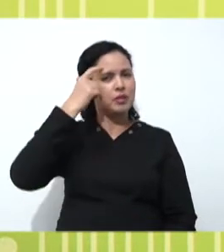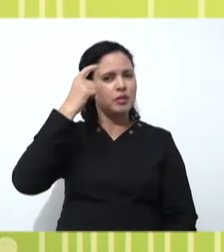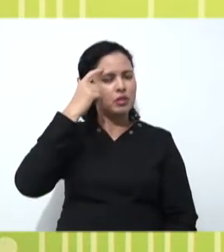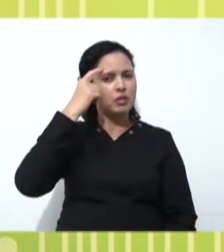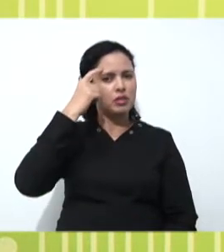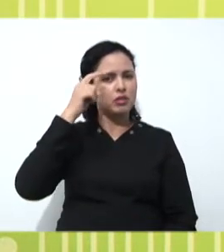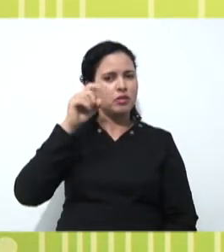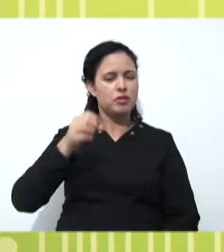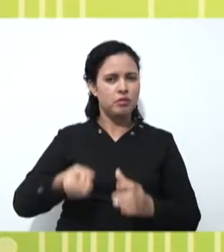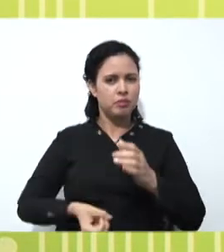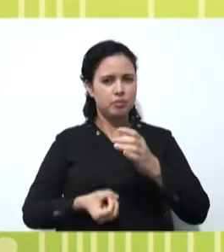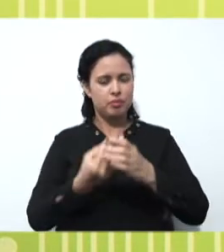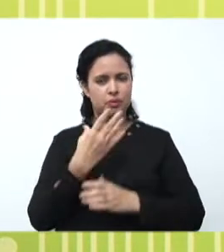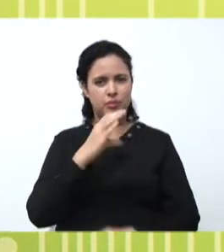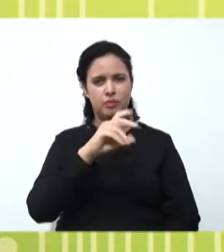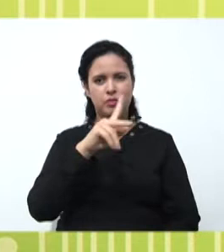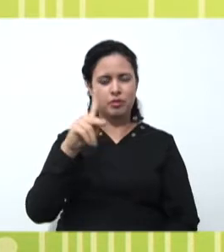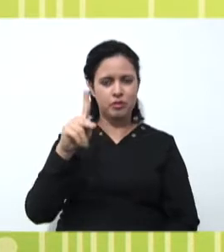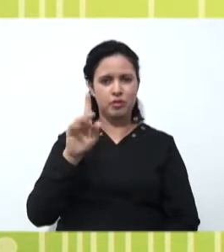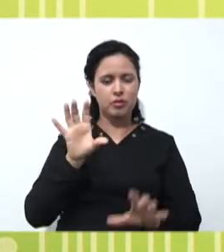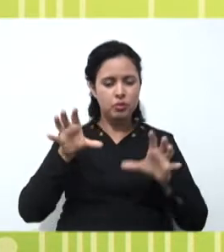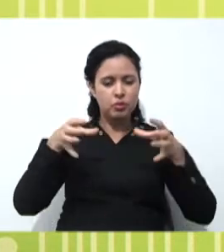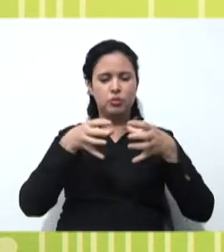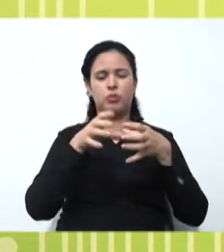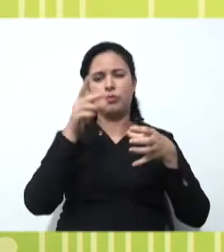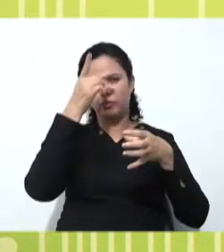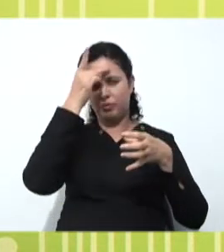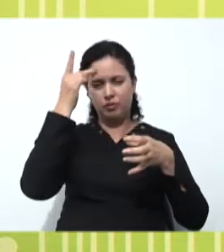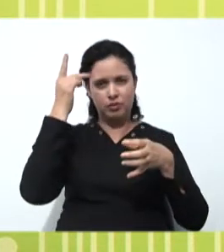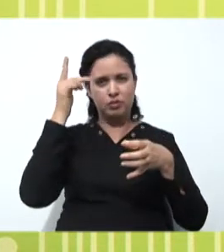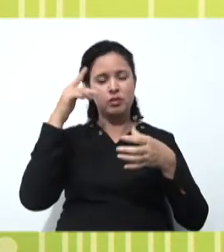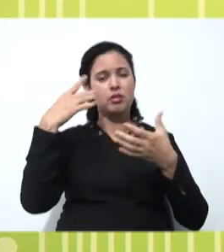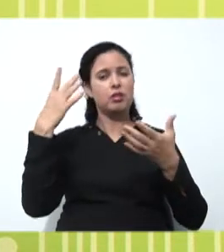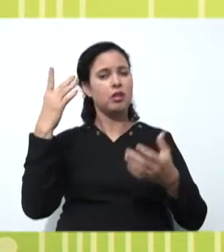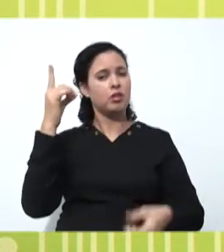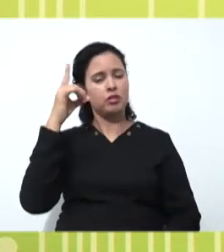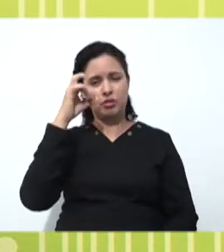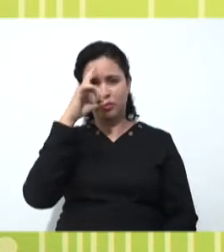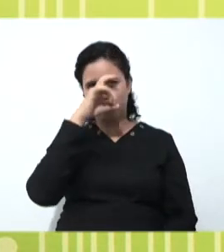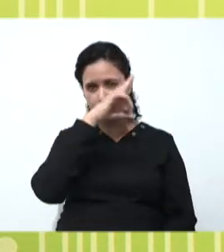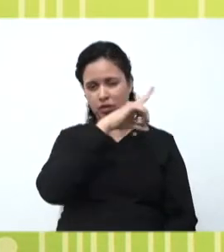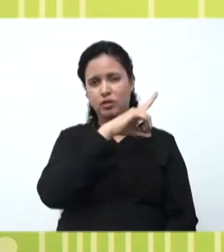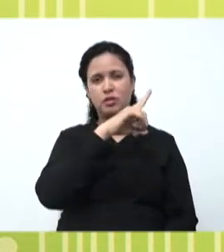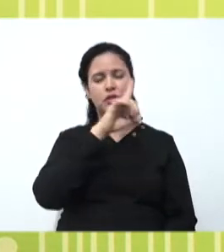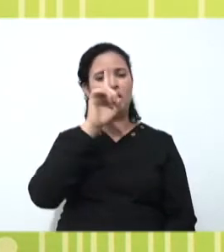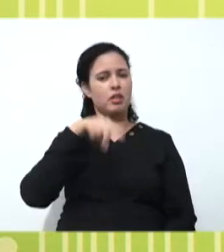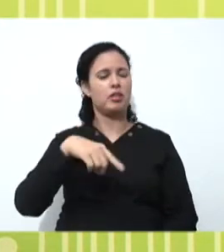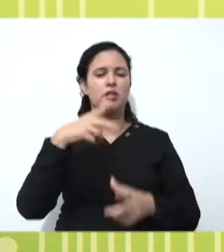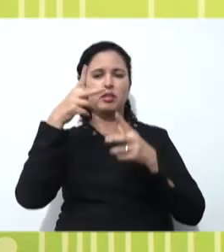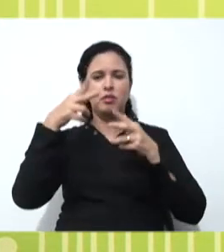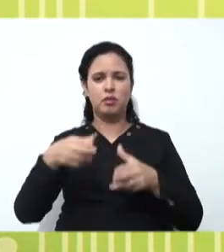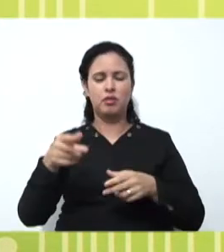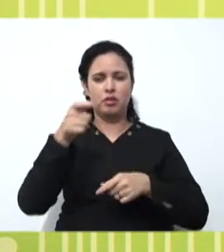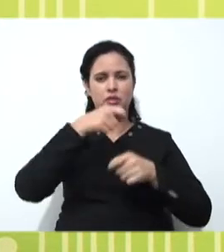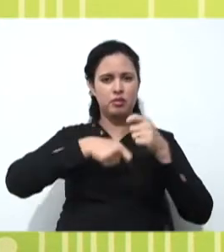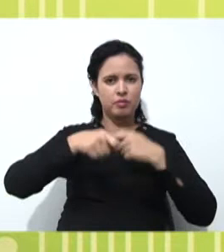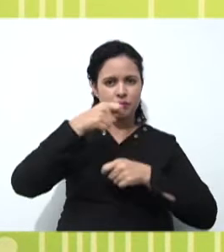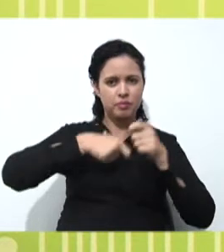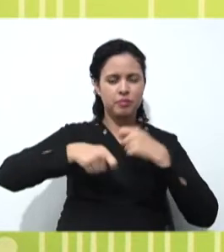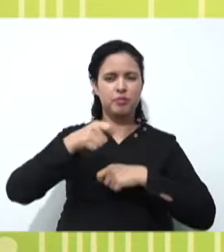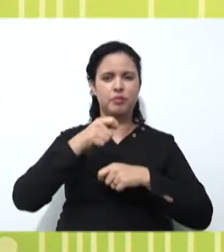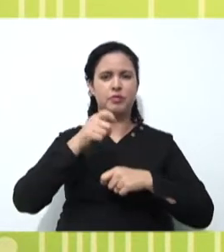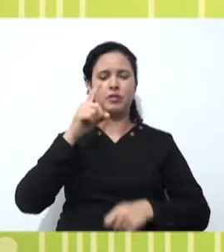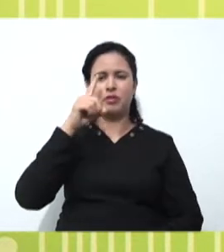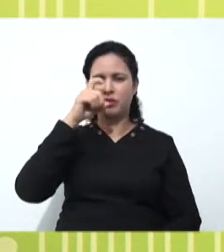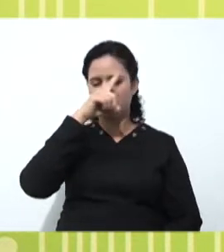uma cooperativa conjunto com outras pessoas, a dificuldade é a mesma. A dificuldade administrativa, a